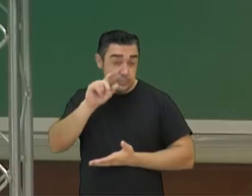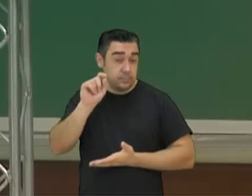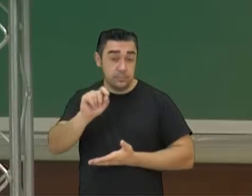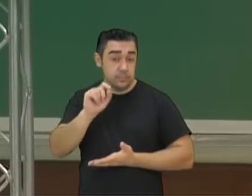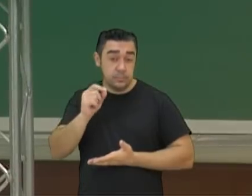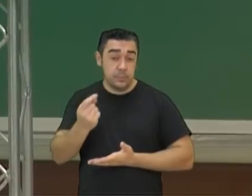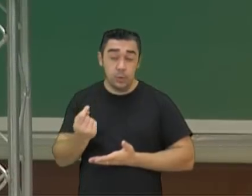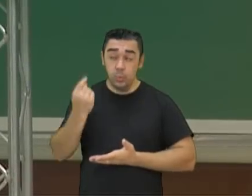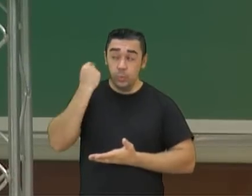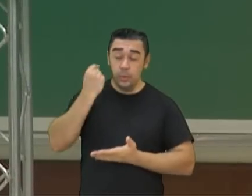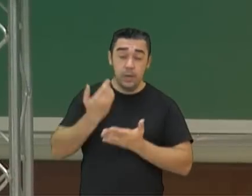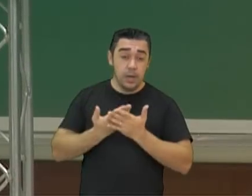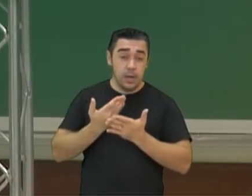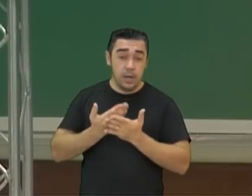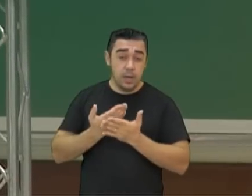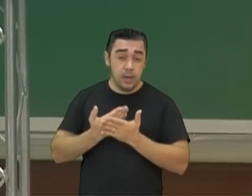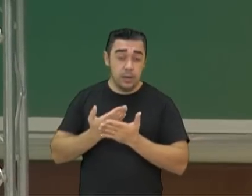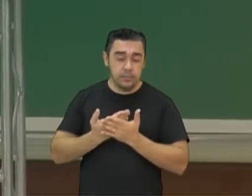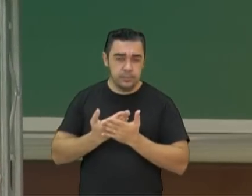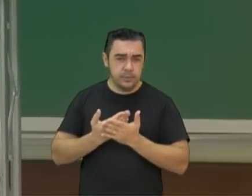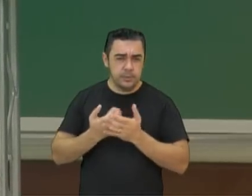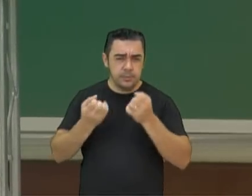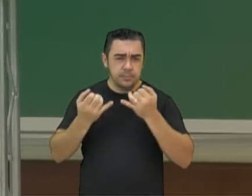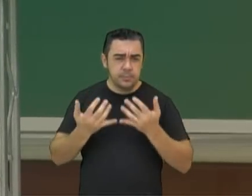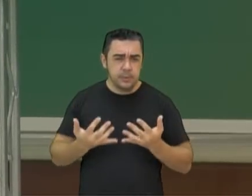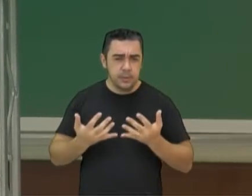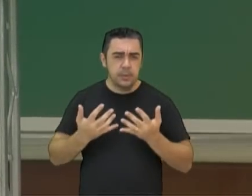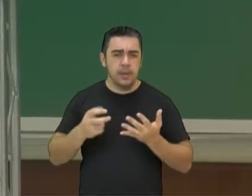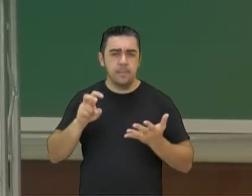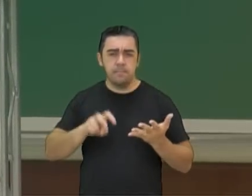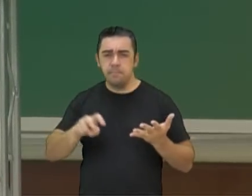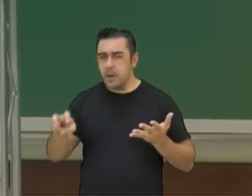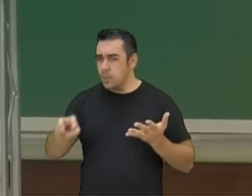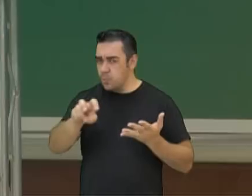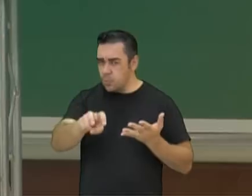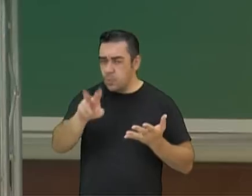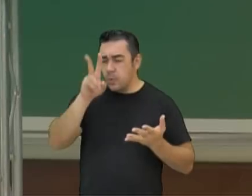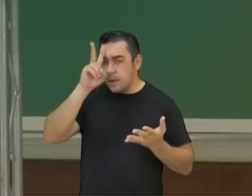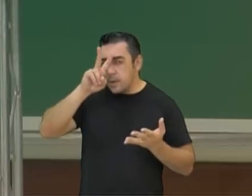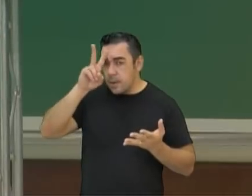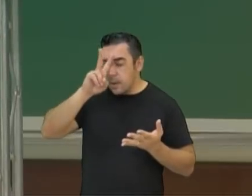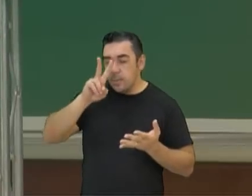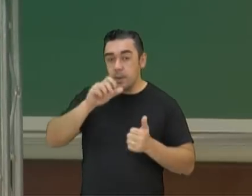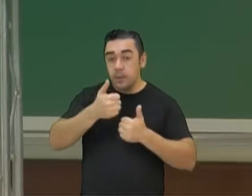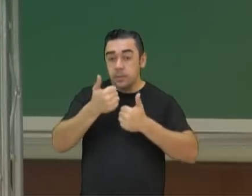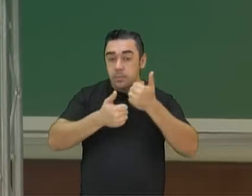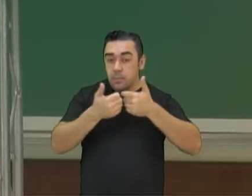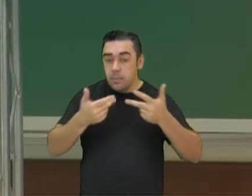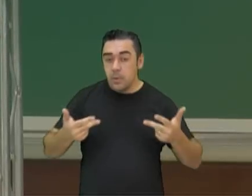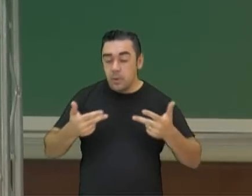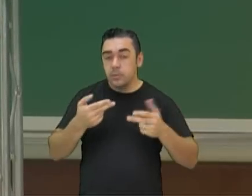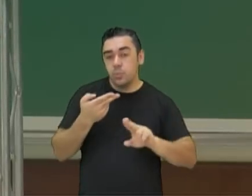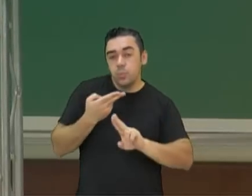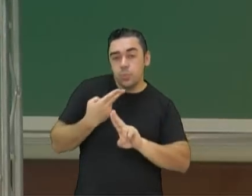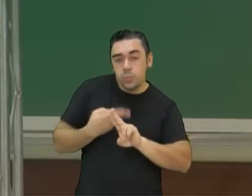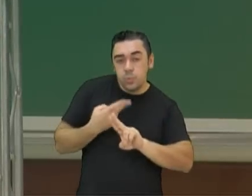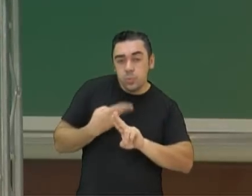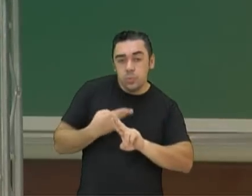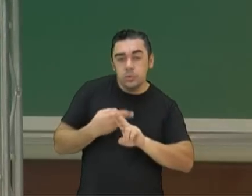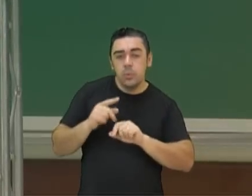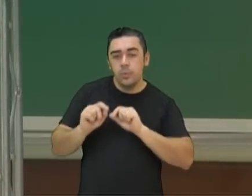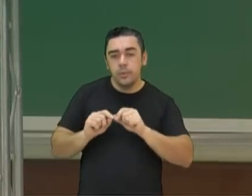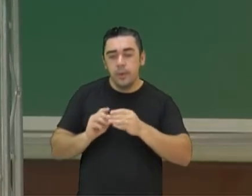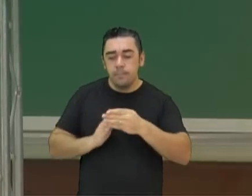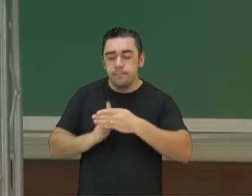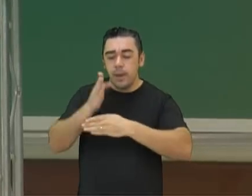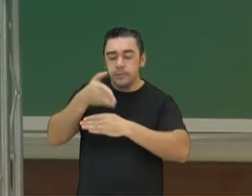nossa última aula, quando nós falamos do parkour. Vocês lembram? Aquele esporte que usa os obstáculos